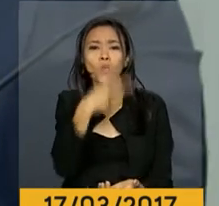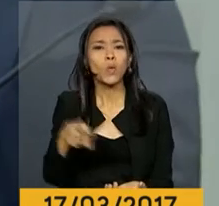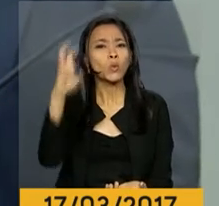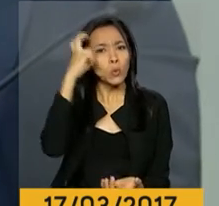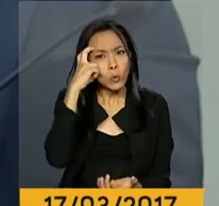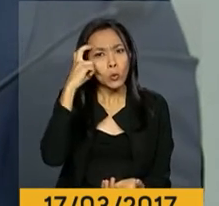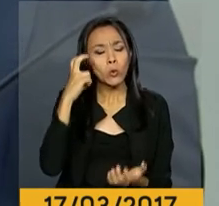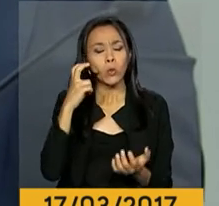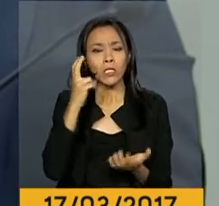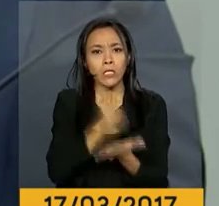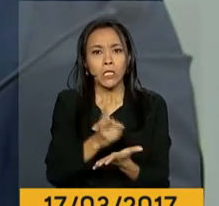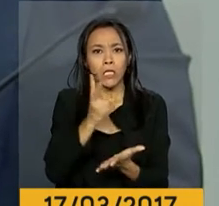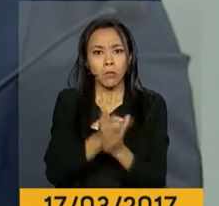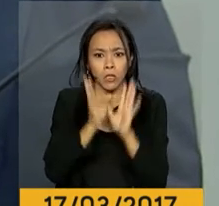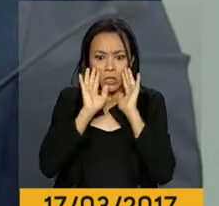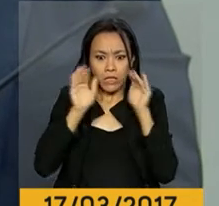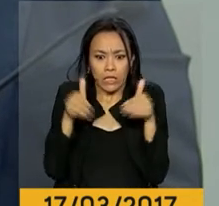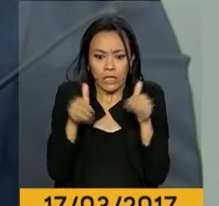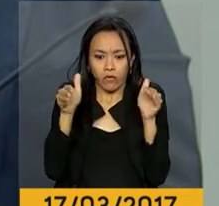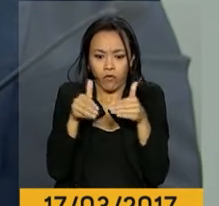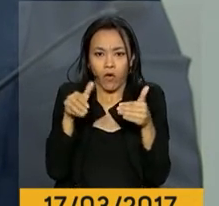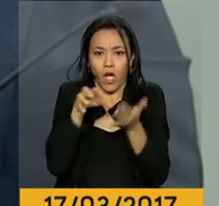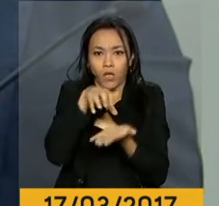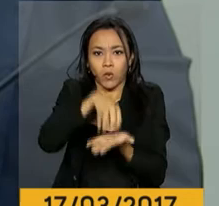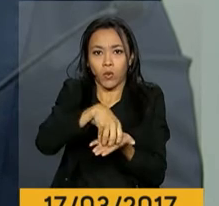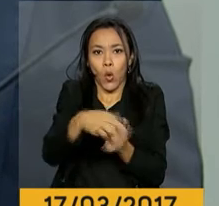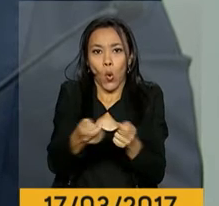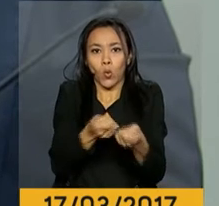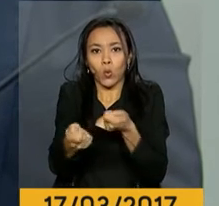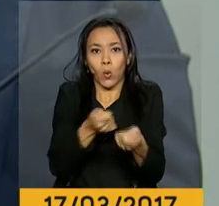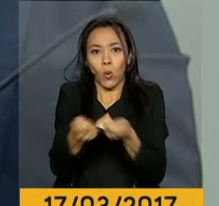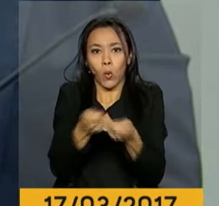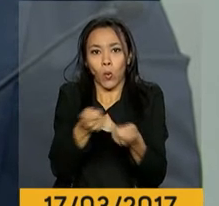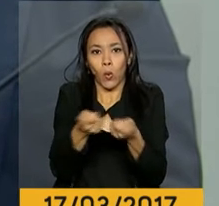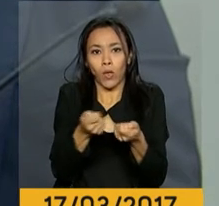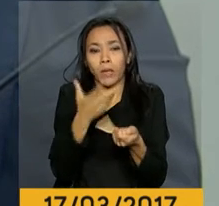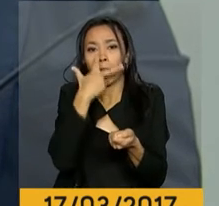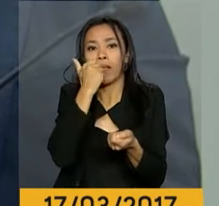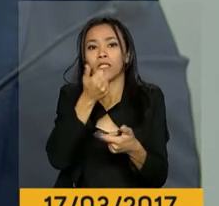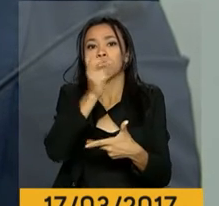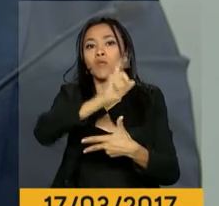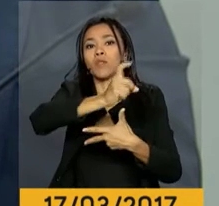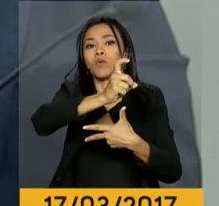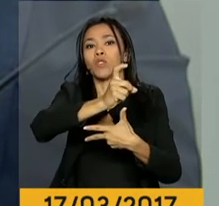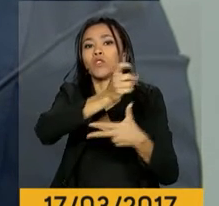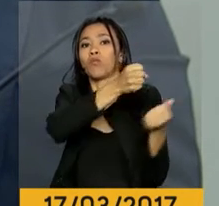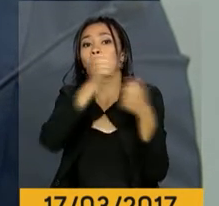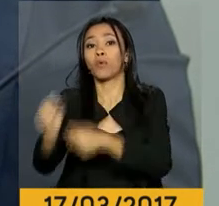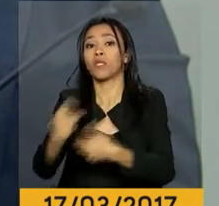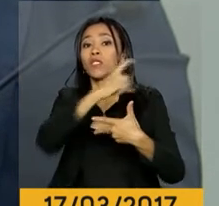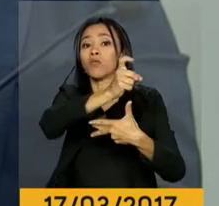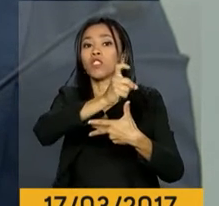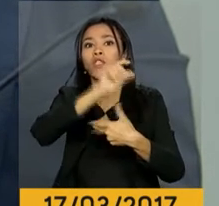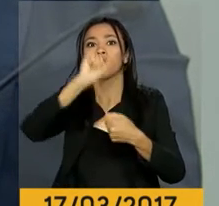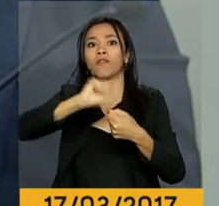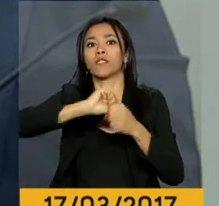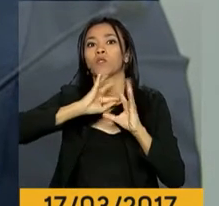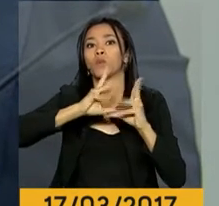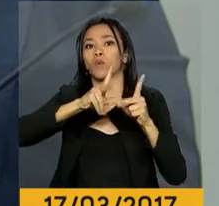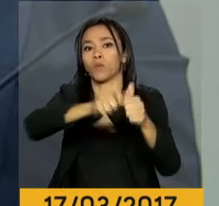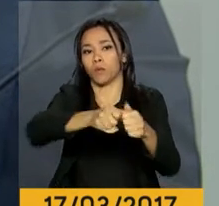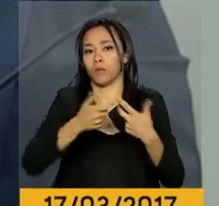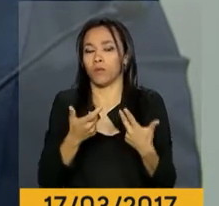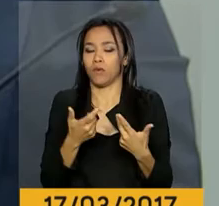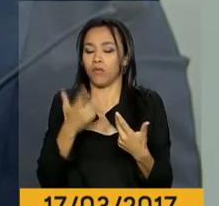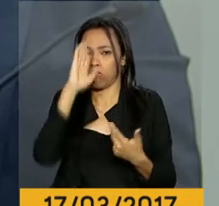muito centralizadora, as pessoas sempre acham que o executivo é que tem que fazer tudo, especialmente o